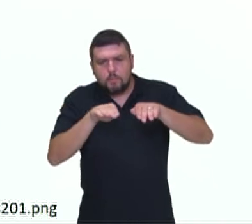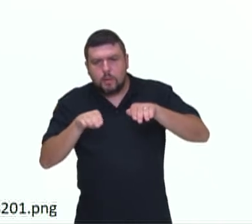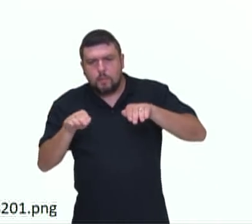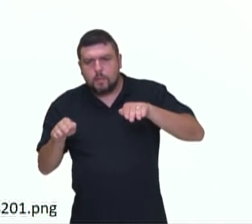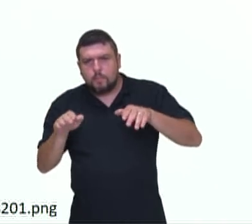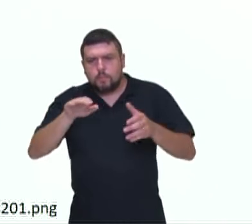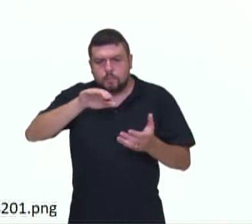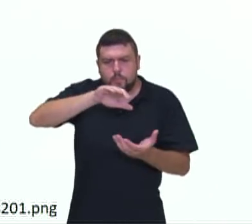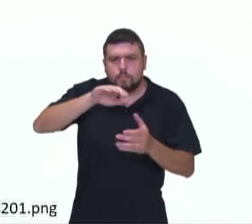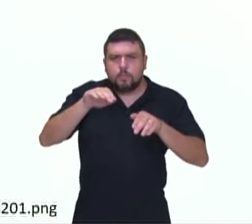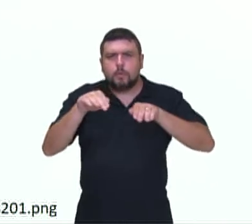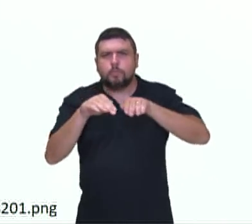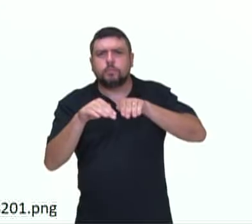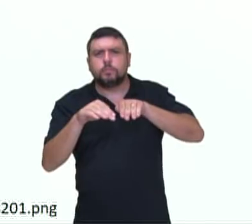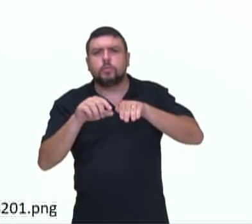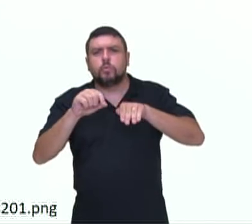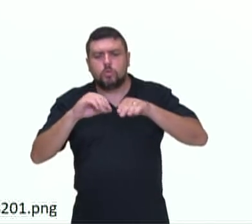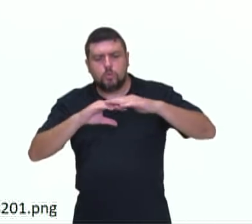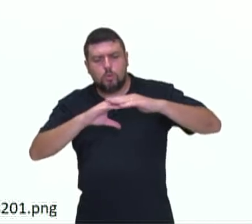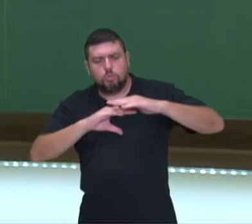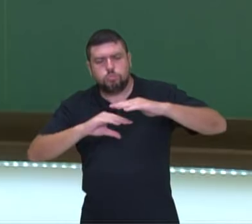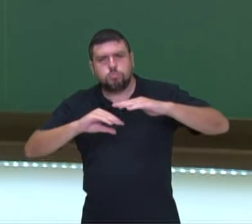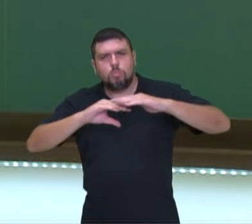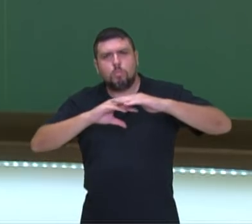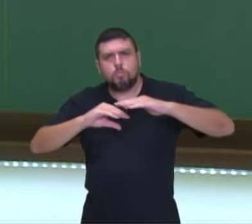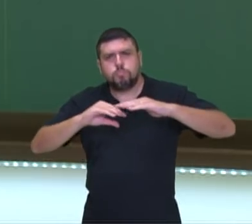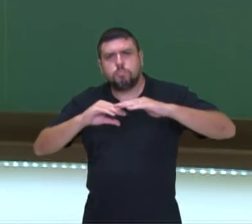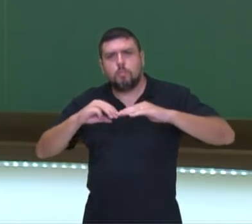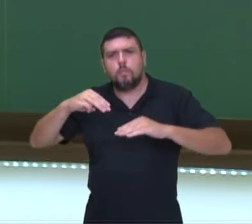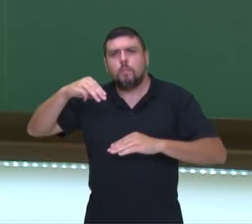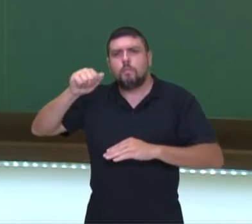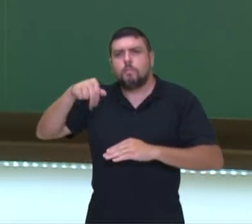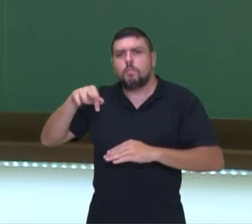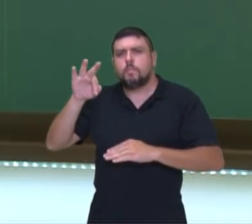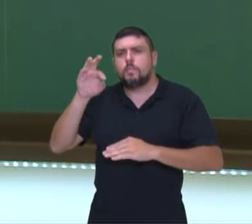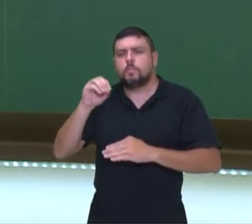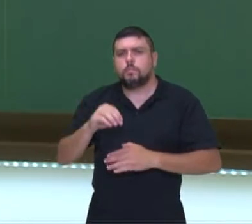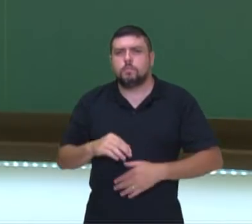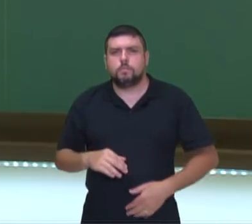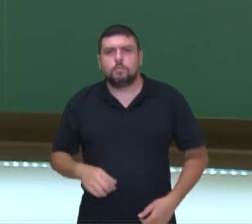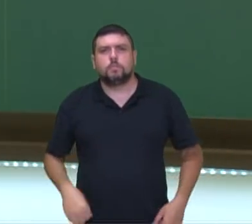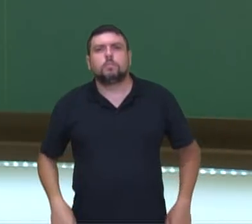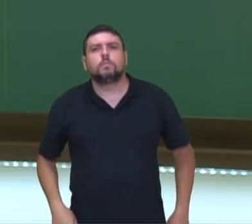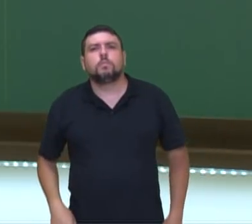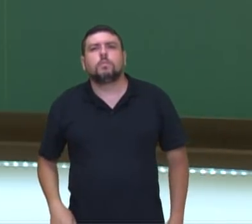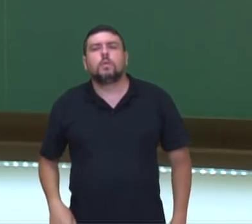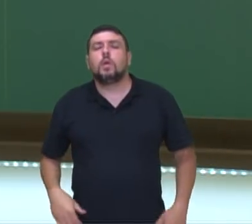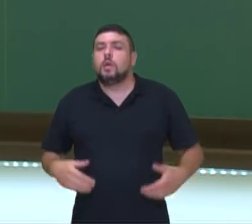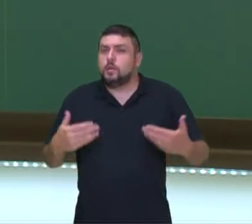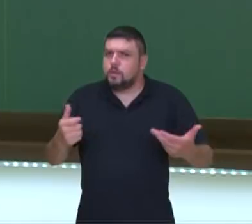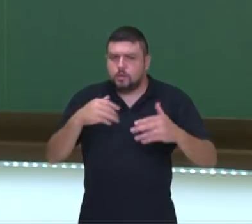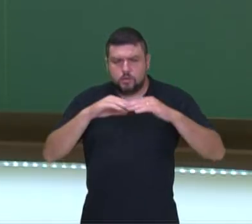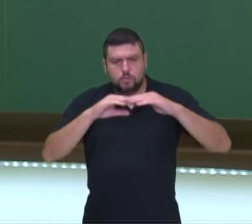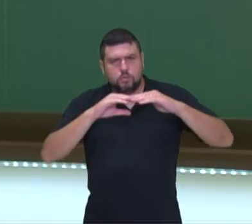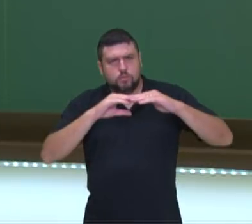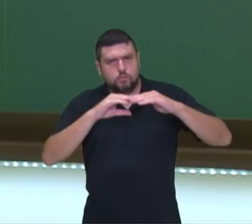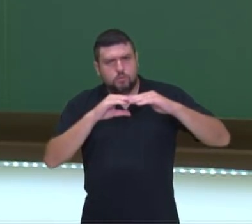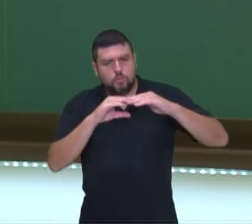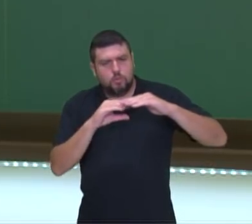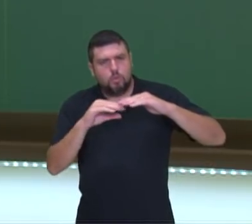se movimentam sobre o manto, que é a segunda camada, que está abaixo dela, de forma lenta e